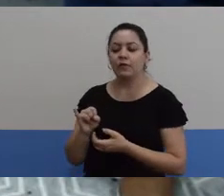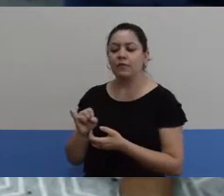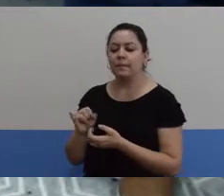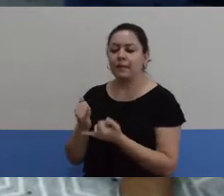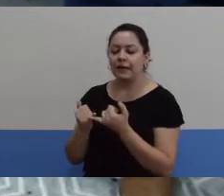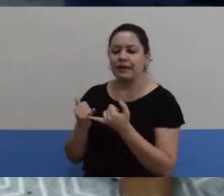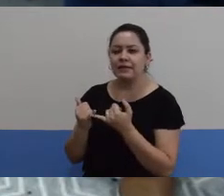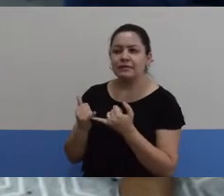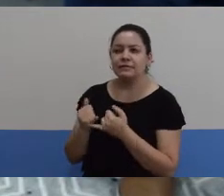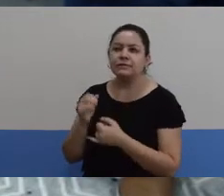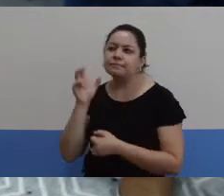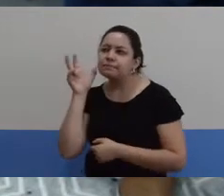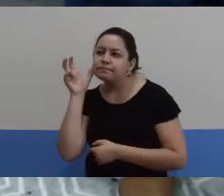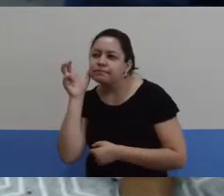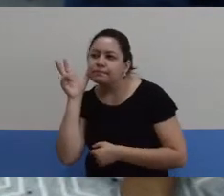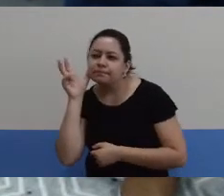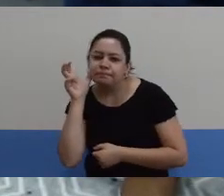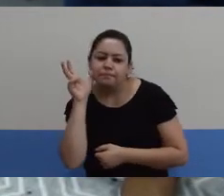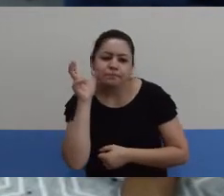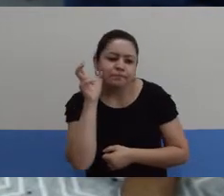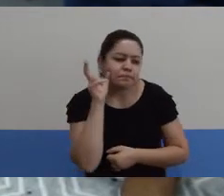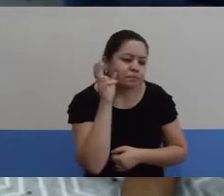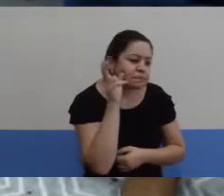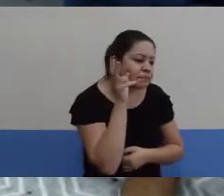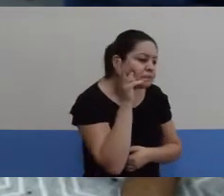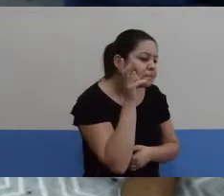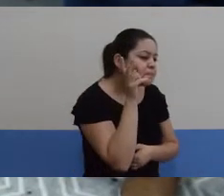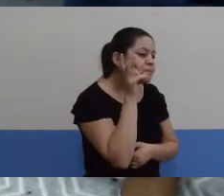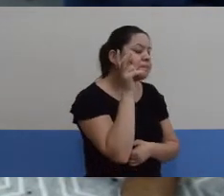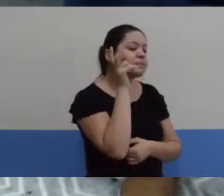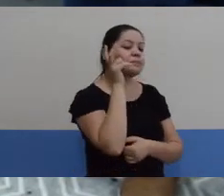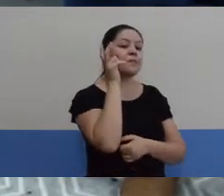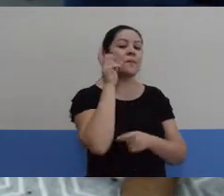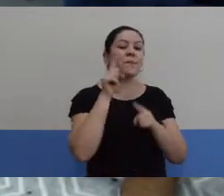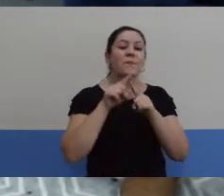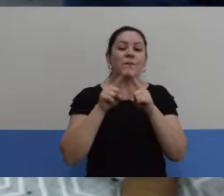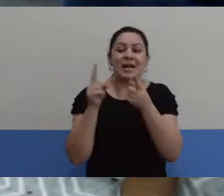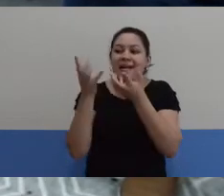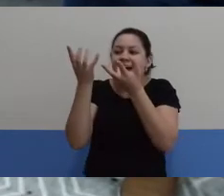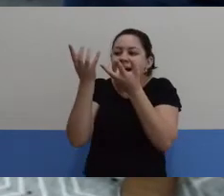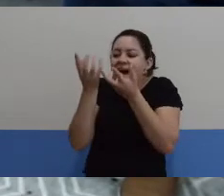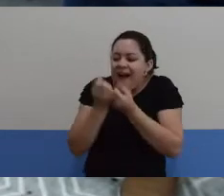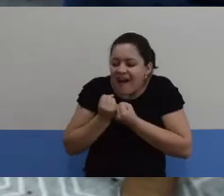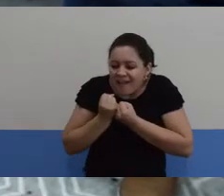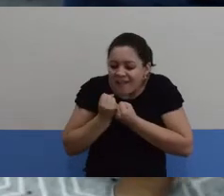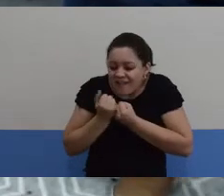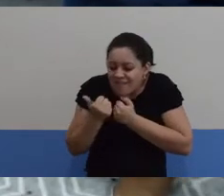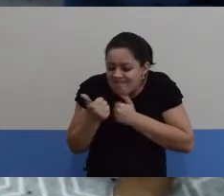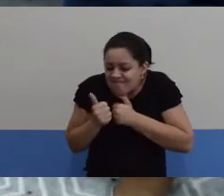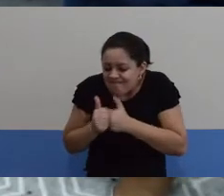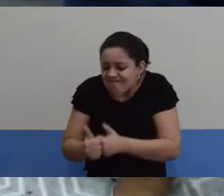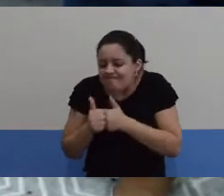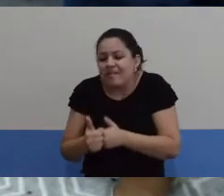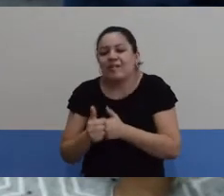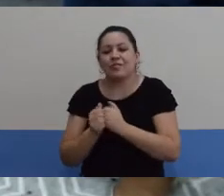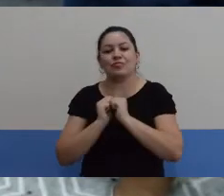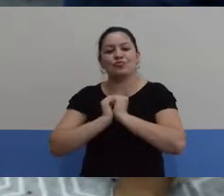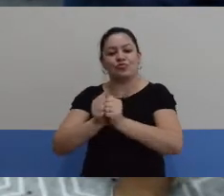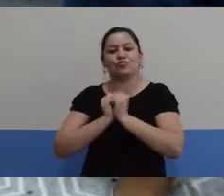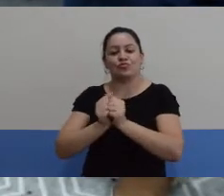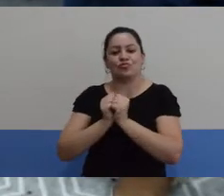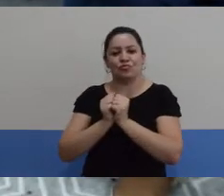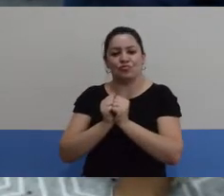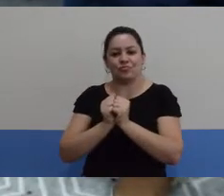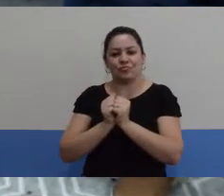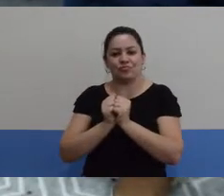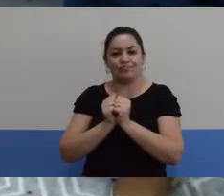gente escuta de tudo um pouco, né? Agora, escutar é estar próximo, né? E quando nós escutamos é aqui, né?